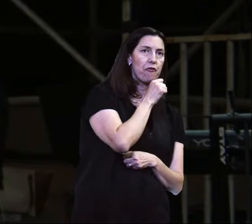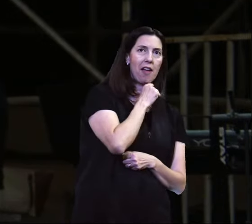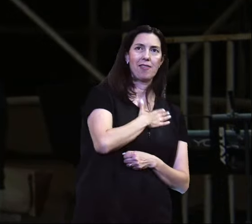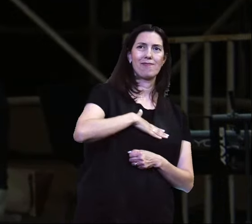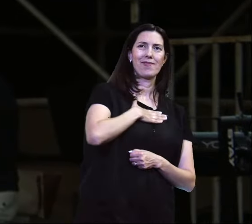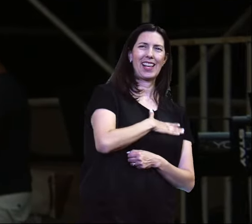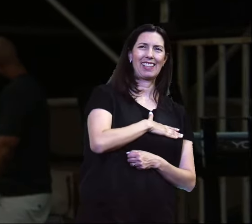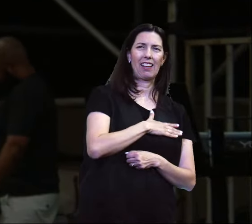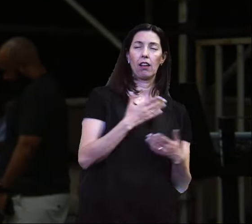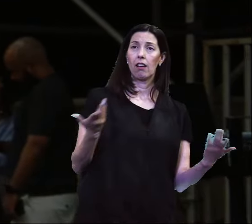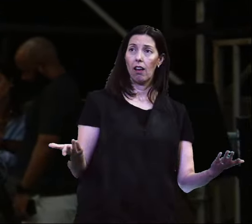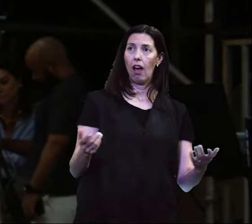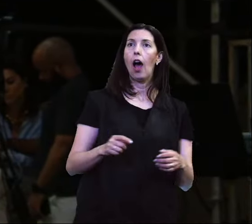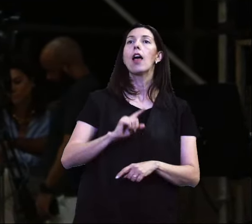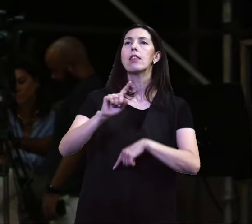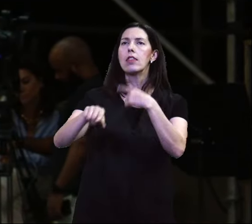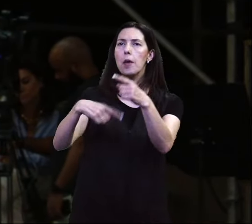Verdade.